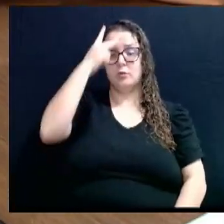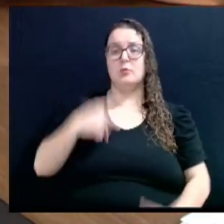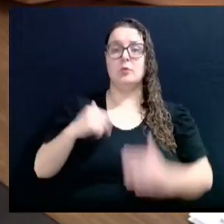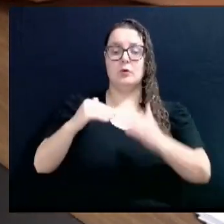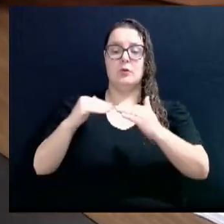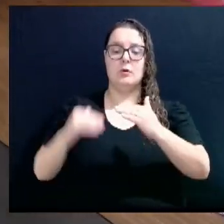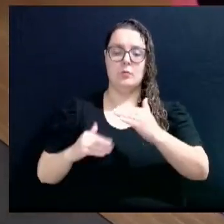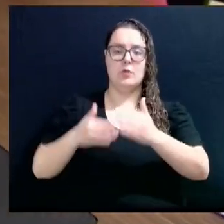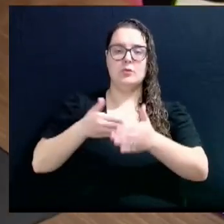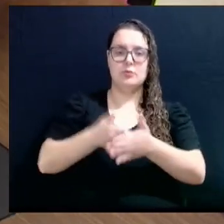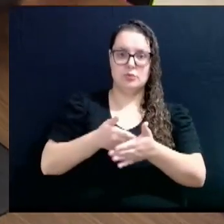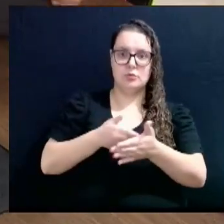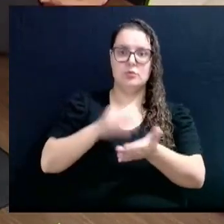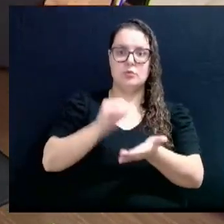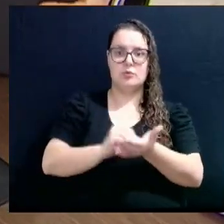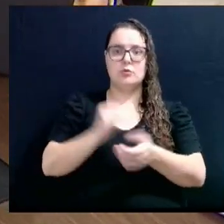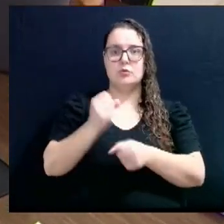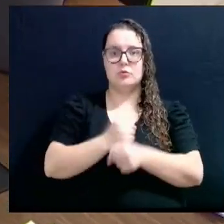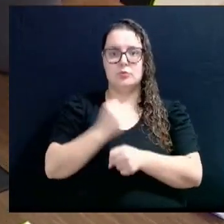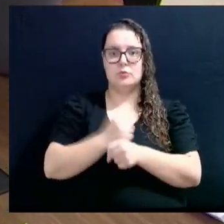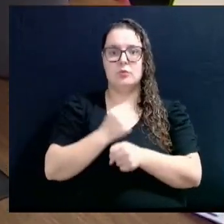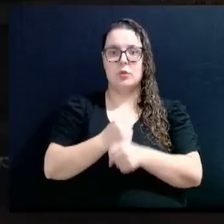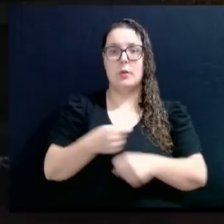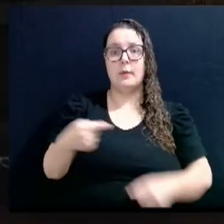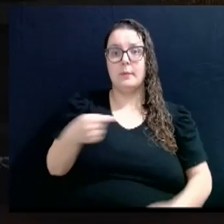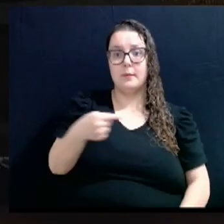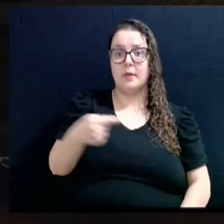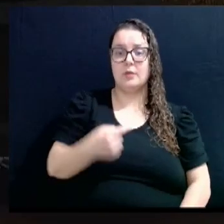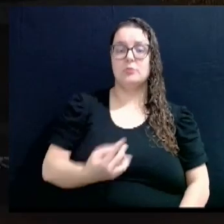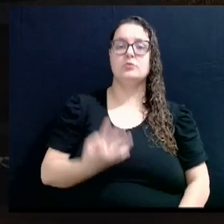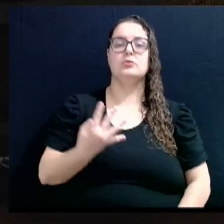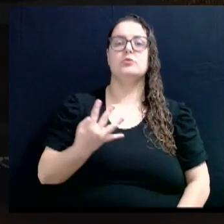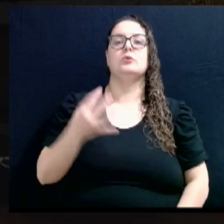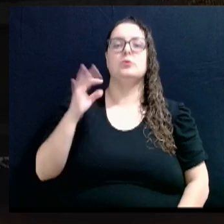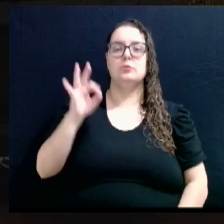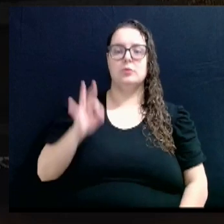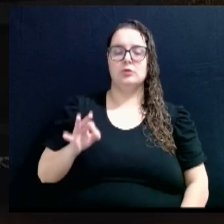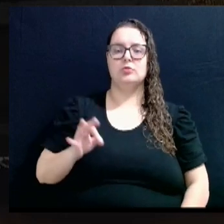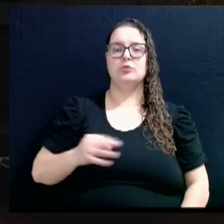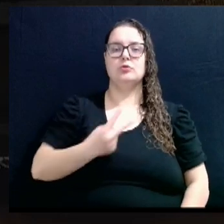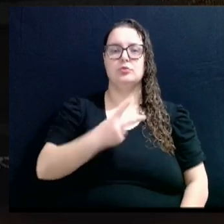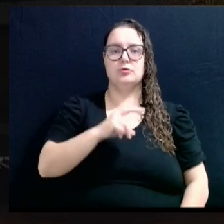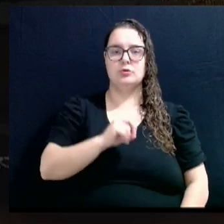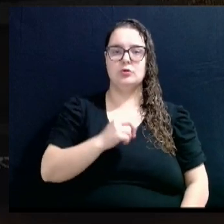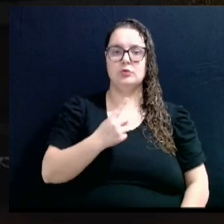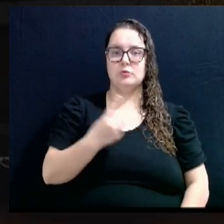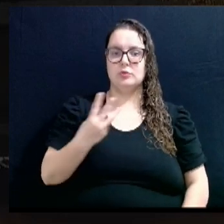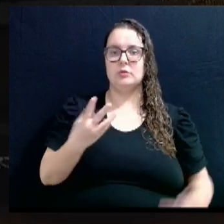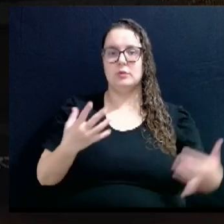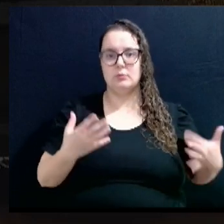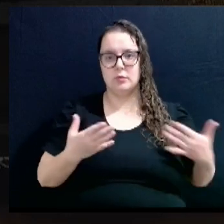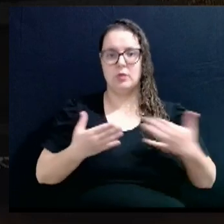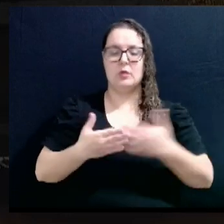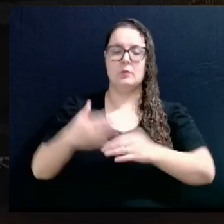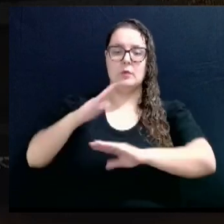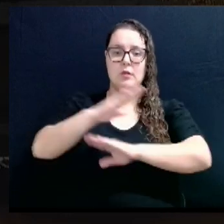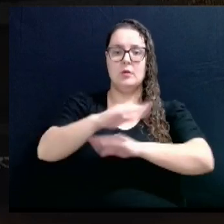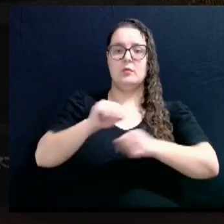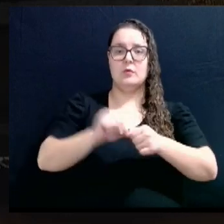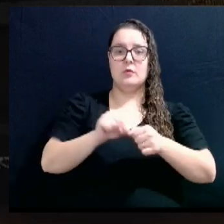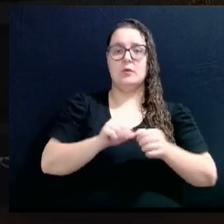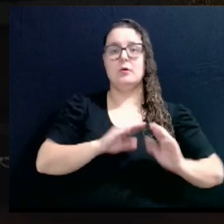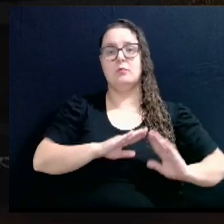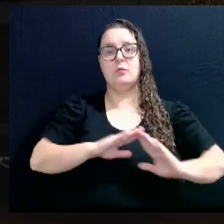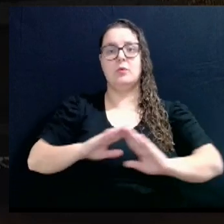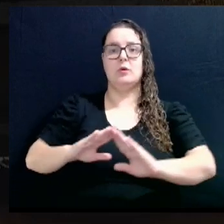Nos últimos anos, menos de 4%. Desde 2013, a Câmara de Campinas tem feito esses repasses e nos